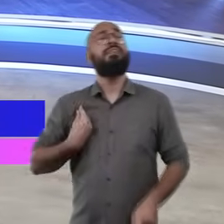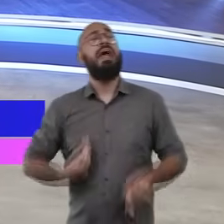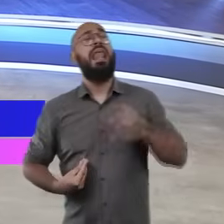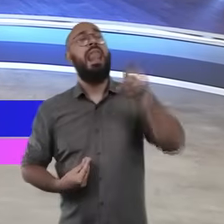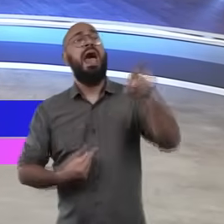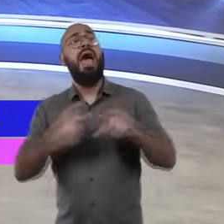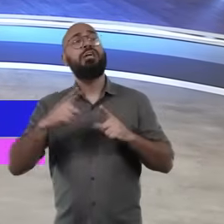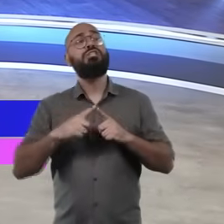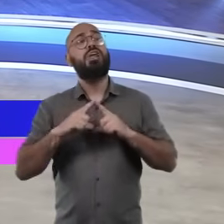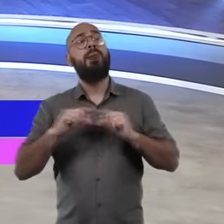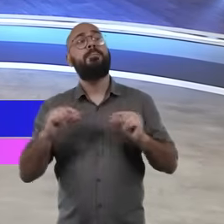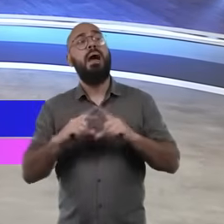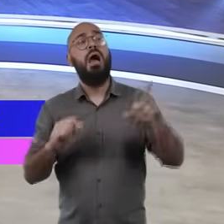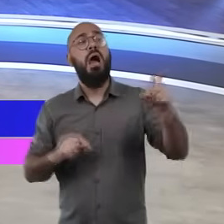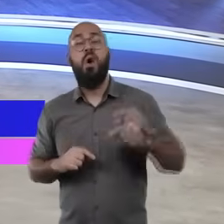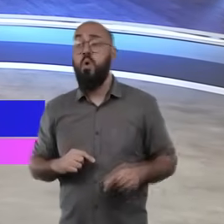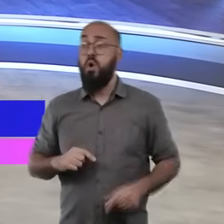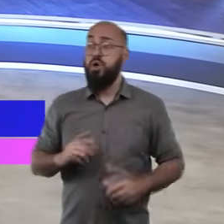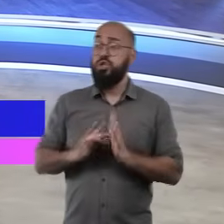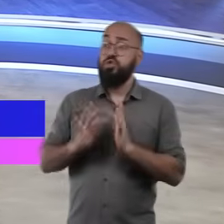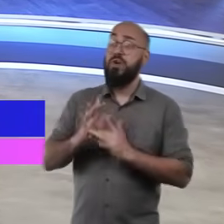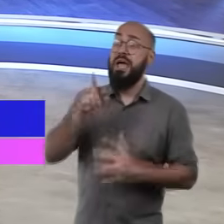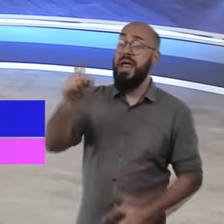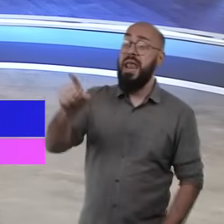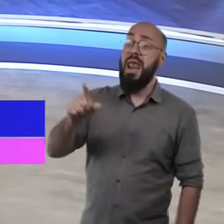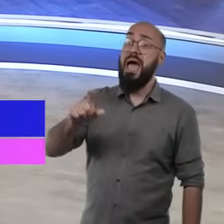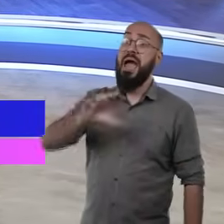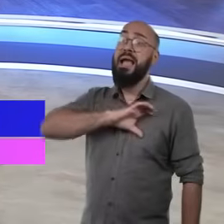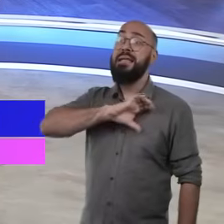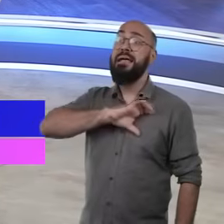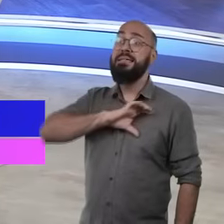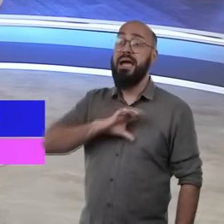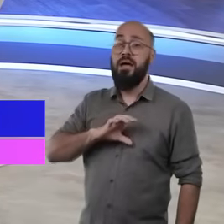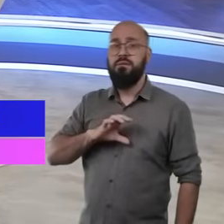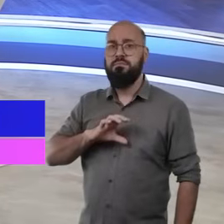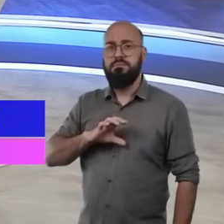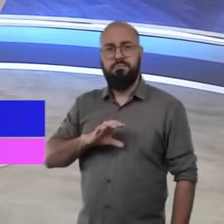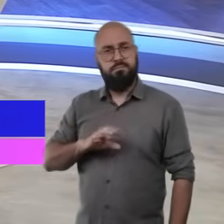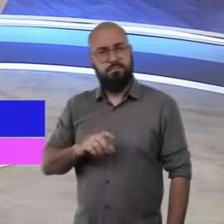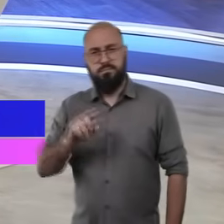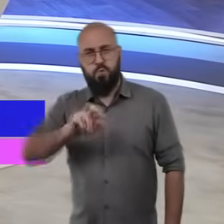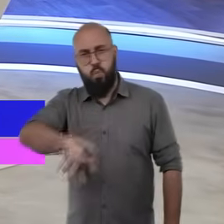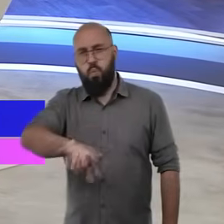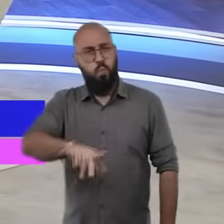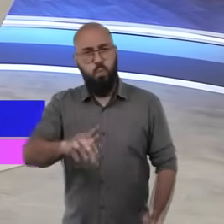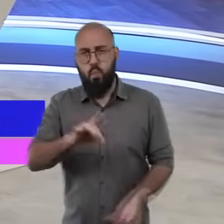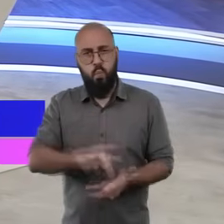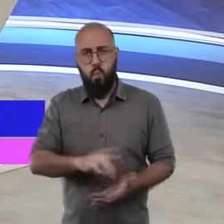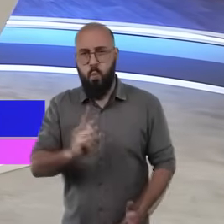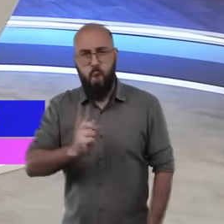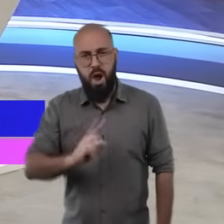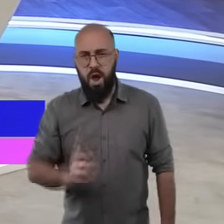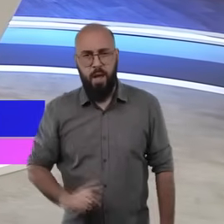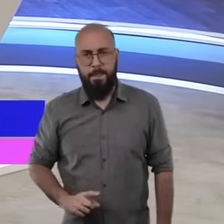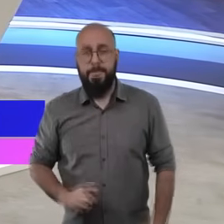não, porque quando ele voltar, todo olho verá, e nós vamos perceber, Jesus voltou